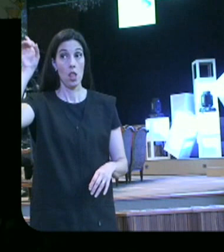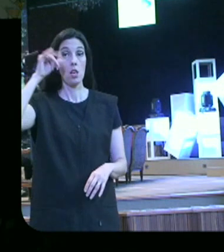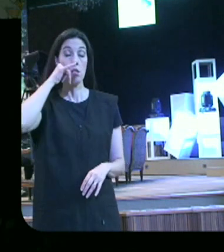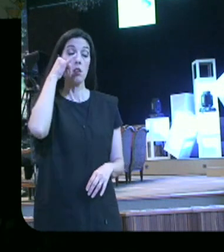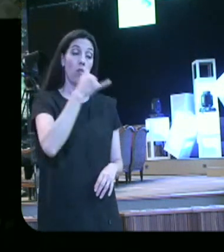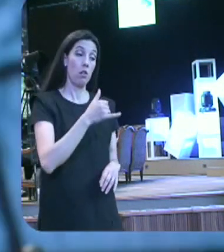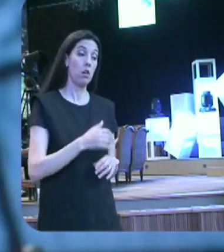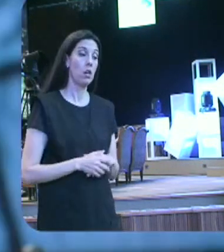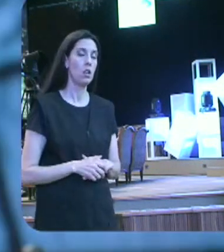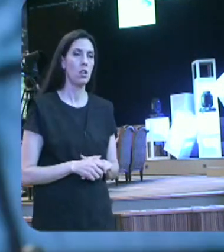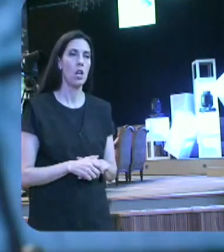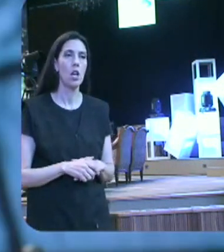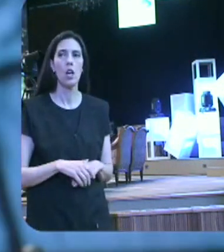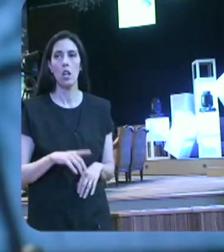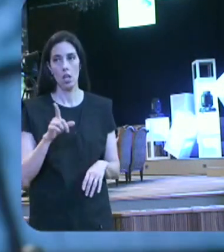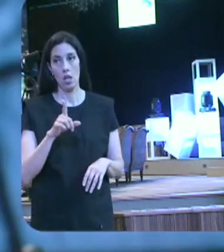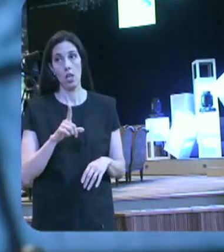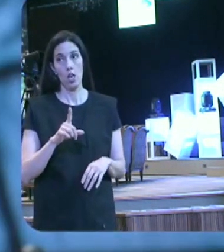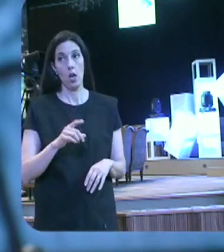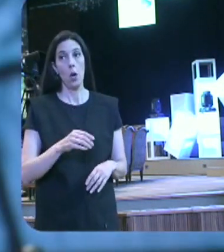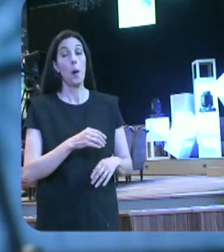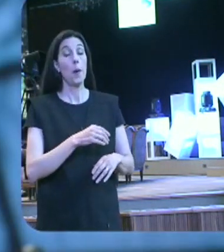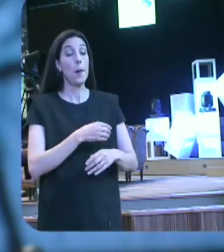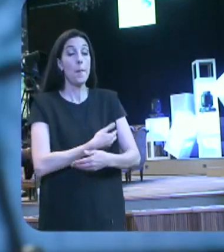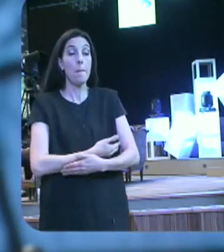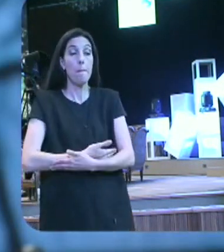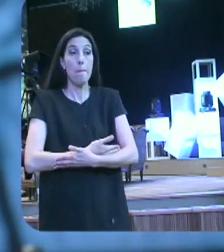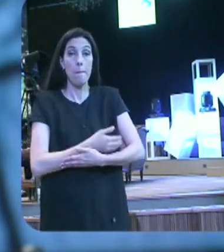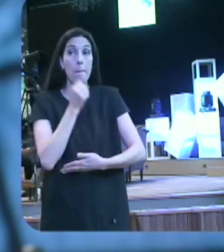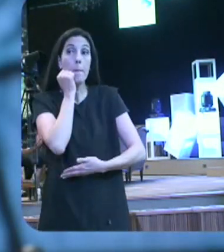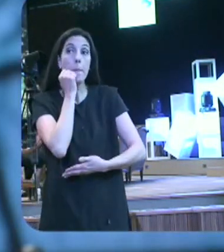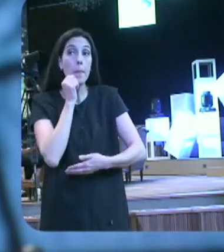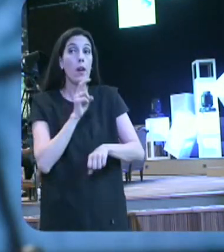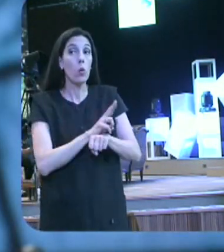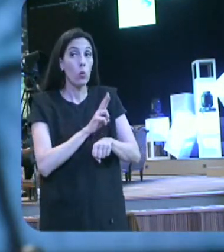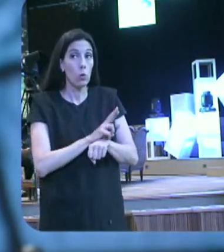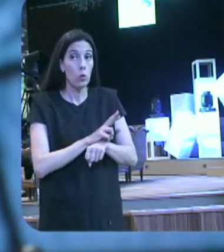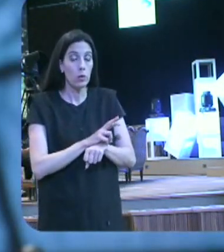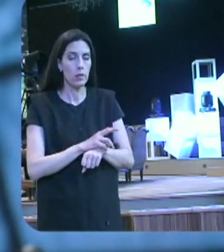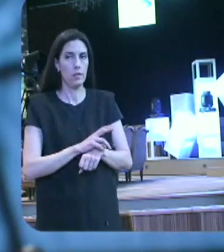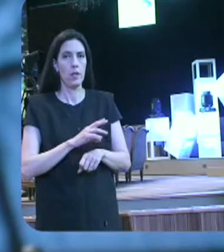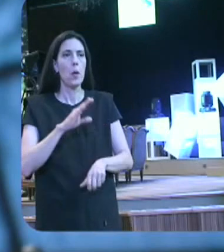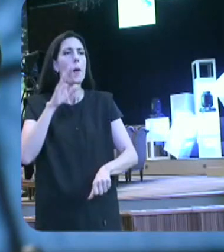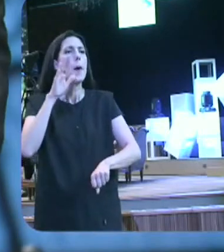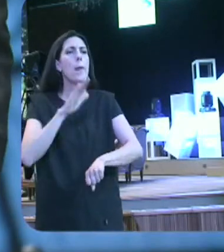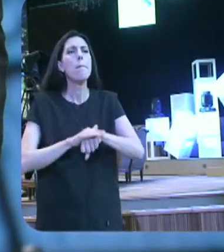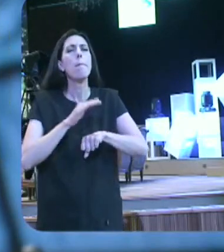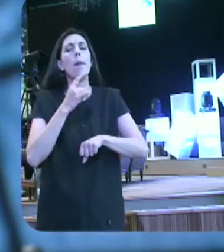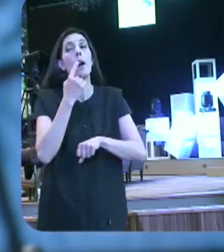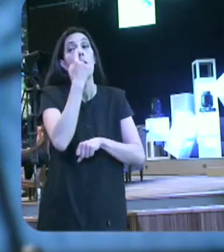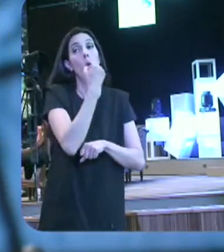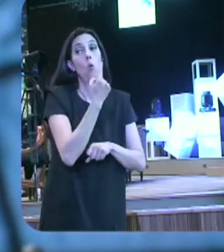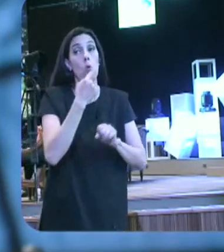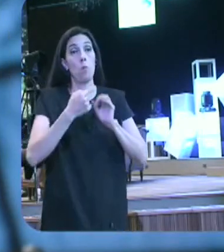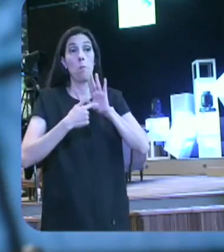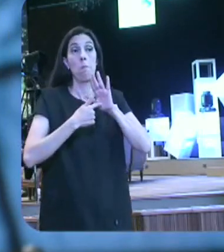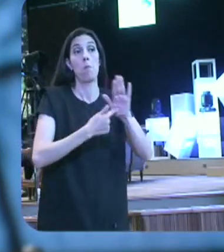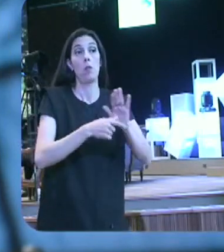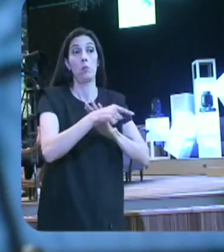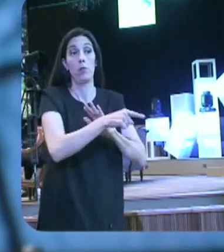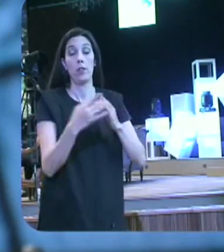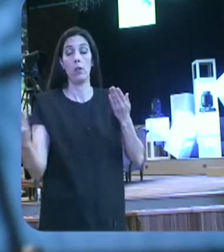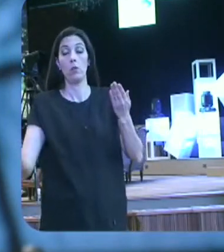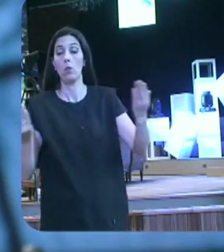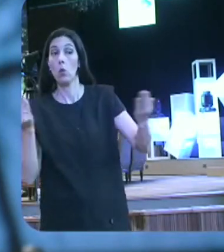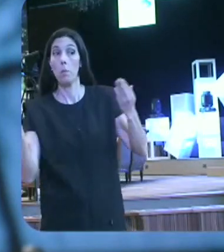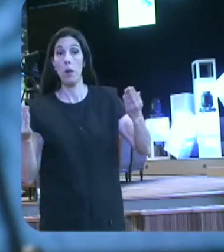eu vou dar mais uma razão porque você pode crer no meu amor. E ele